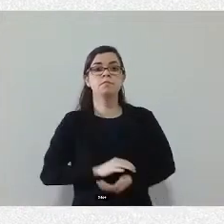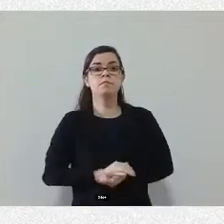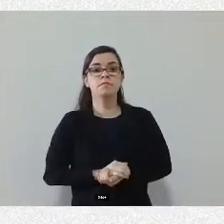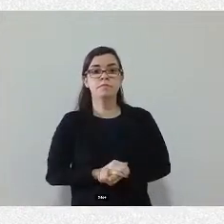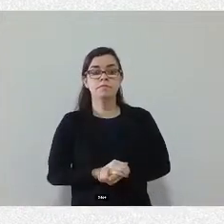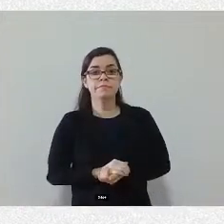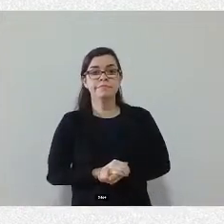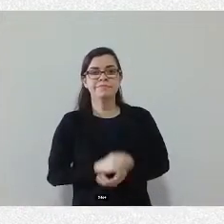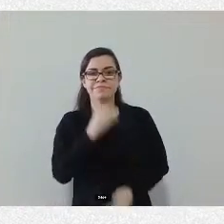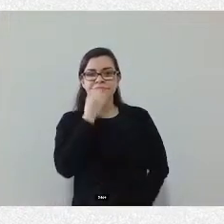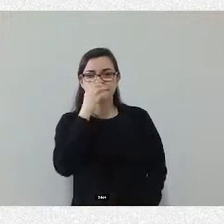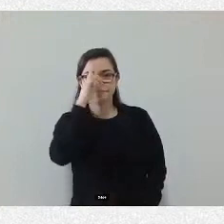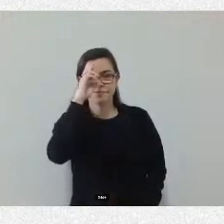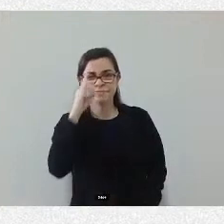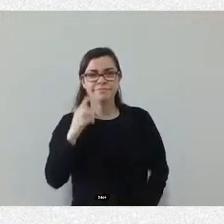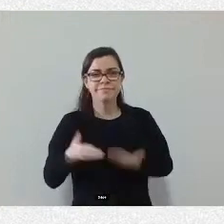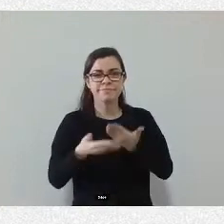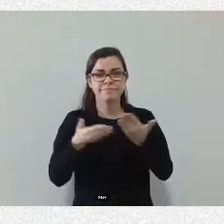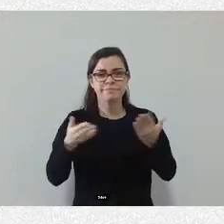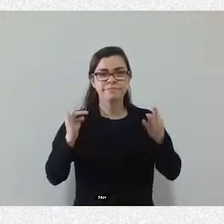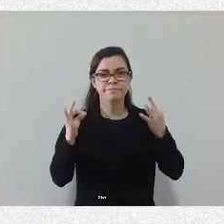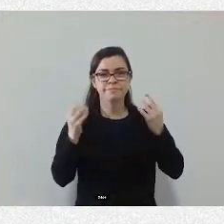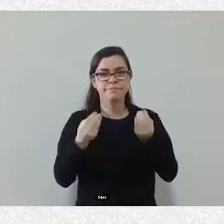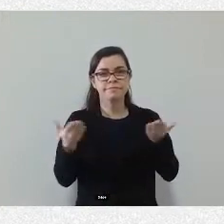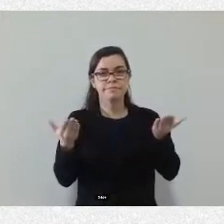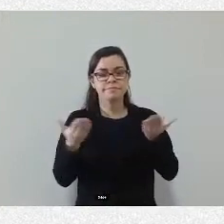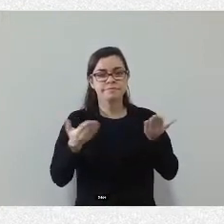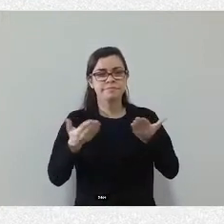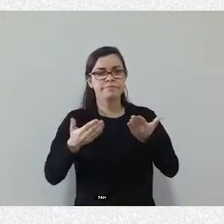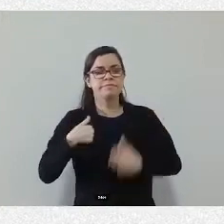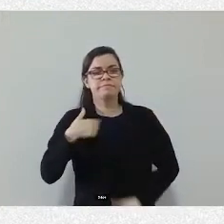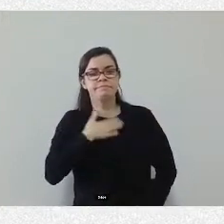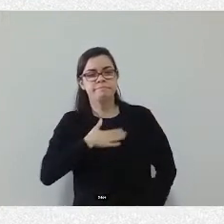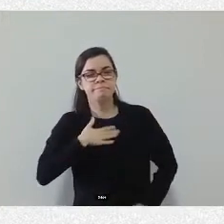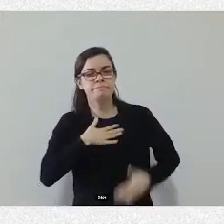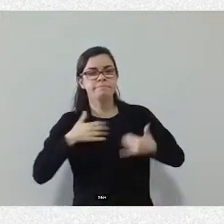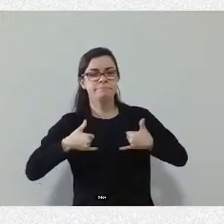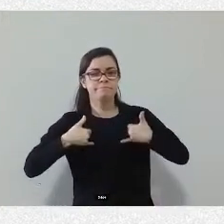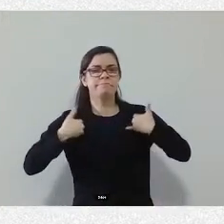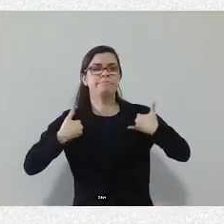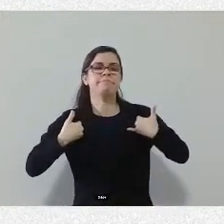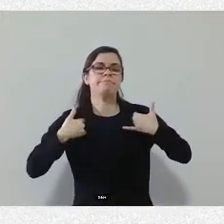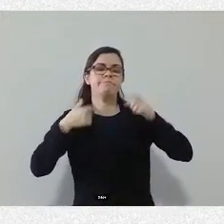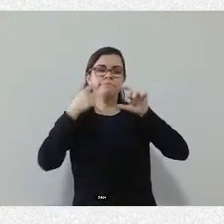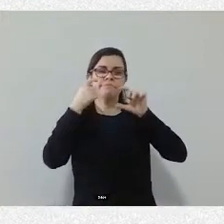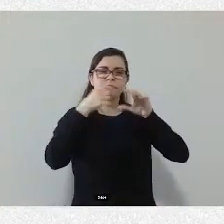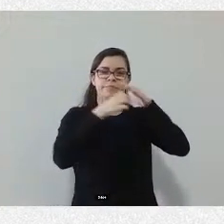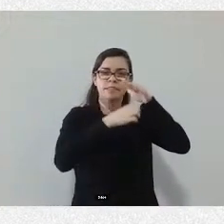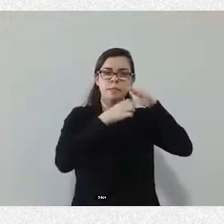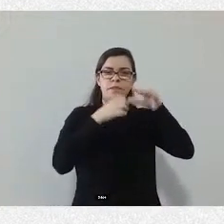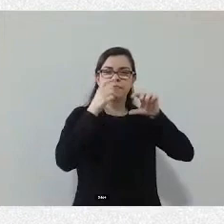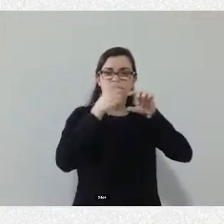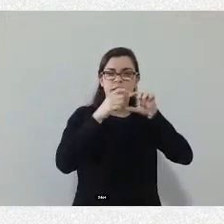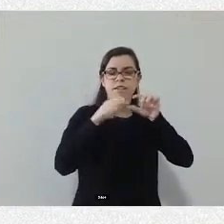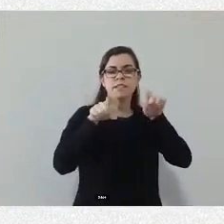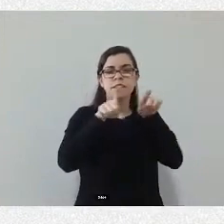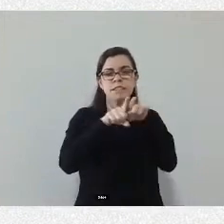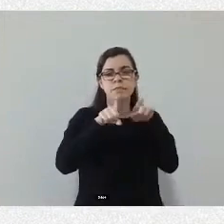Um bom dia a todos. É um prazer e uma honra para a Pfizer e para mim estar aqui reunido com vocês